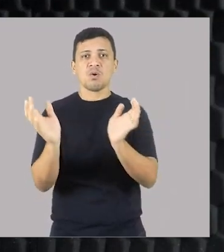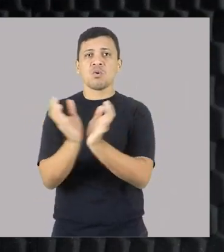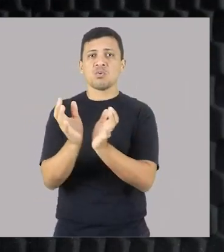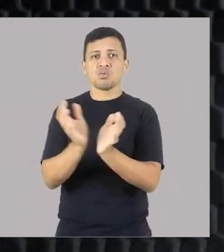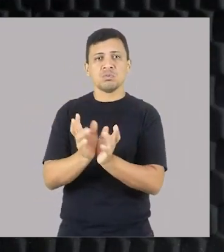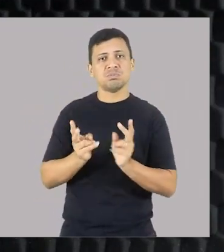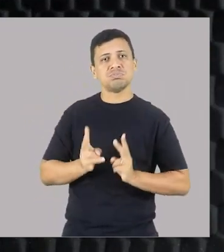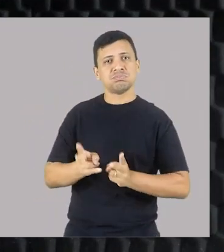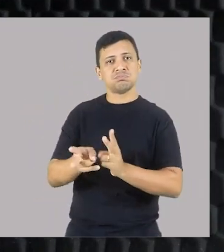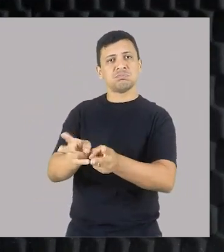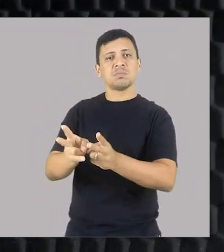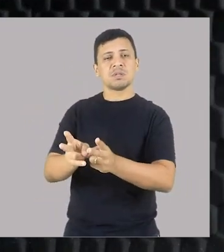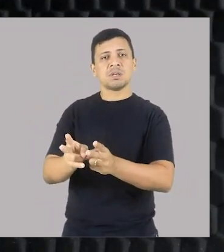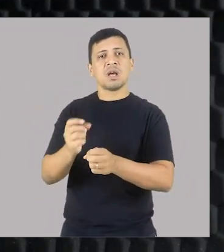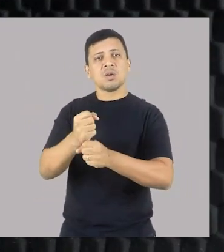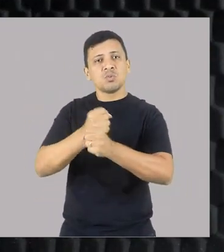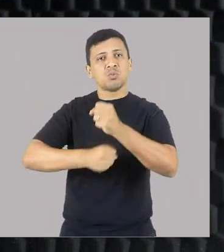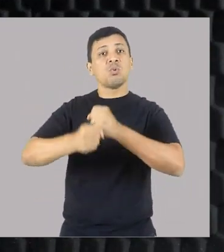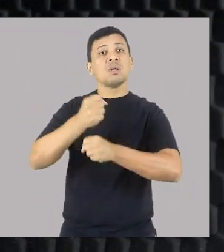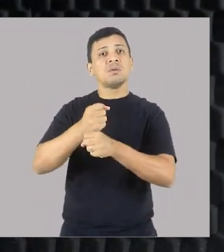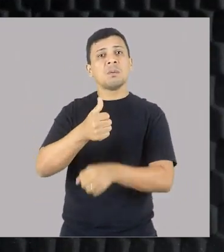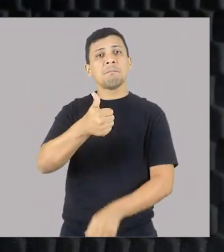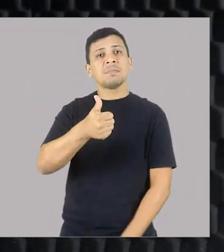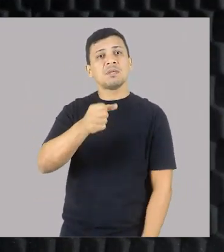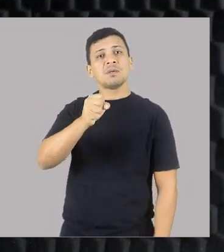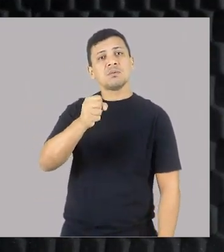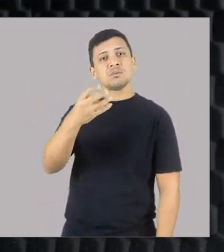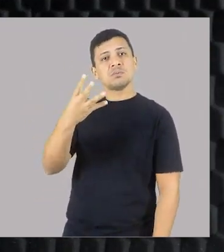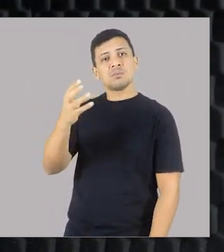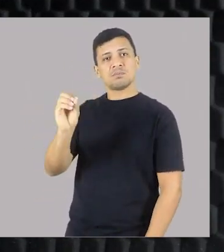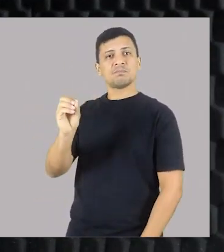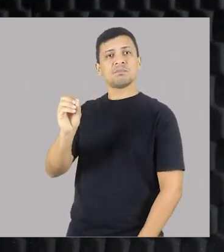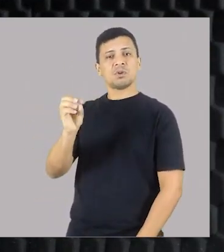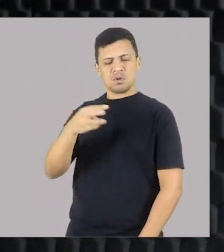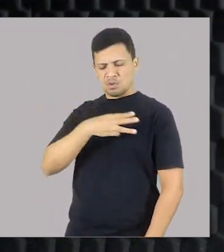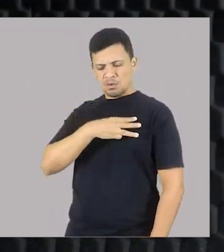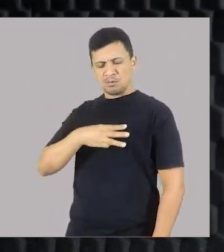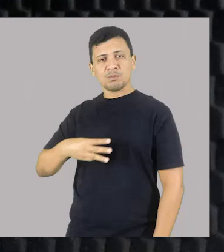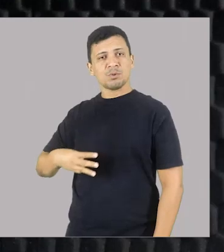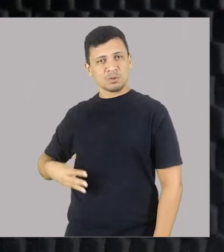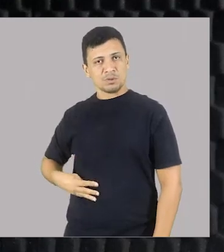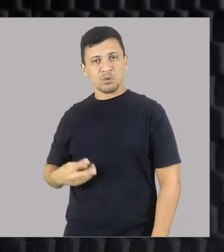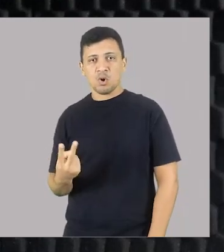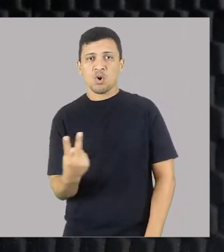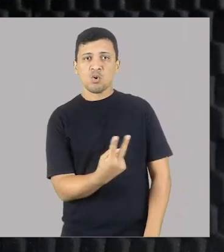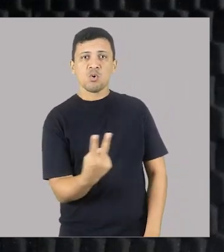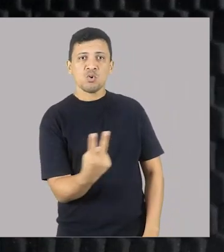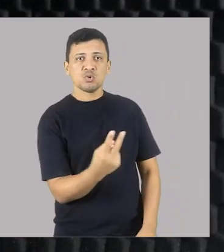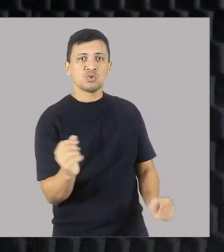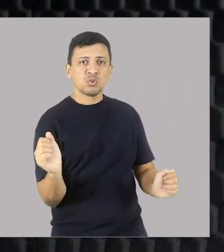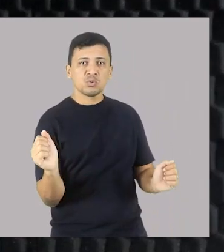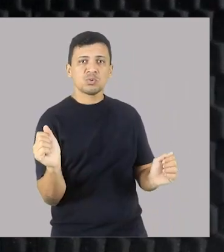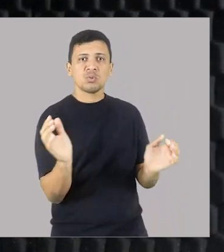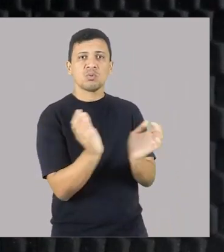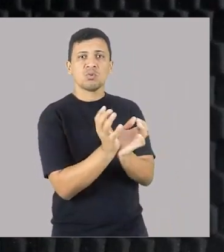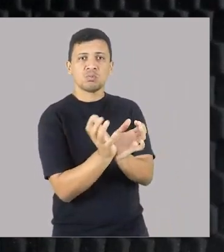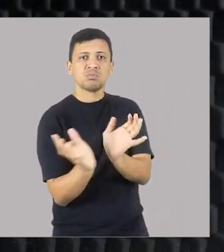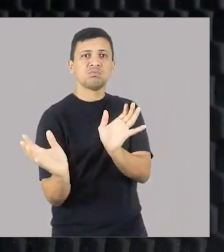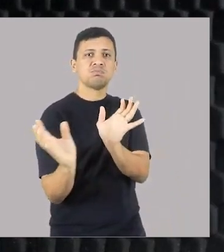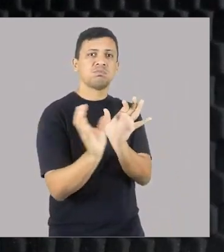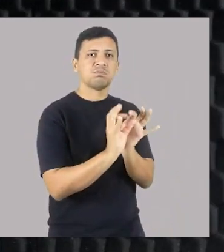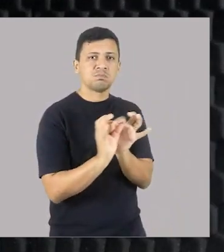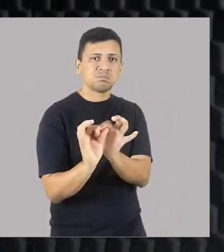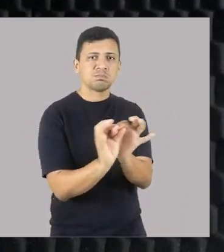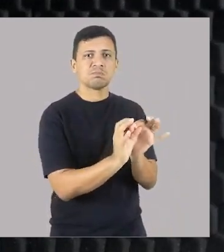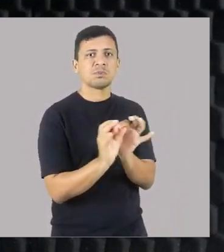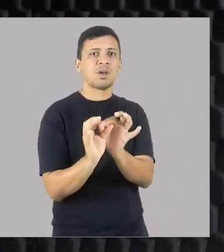de 1840, o Ministério que vai ali ter liberais e conservadores, isso é uma forma de